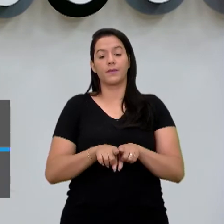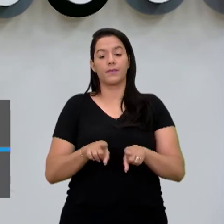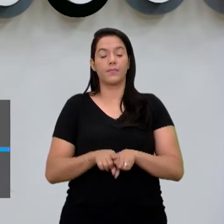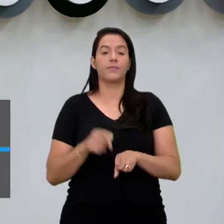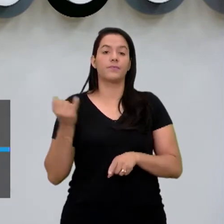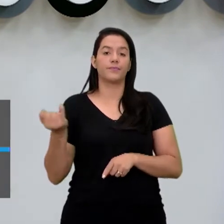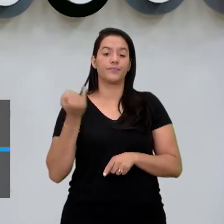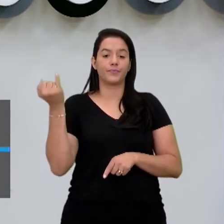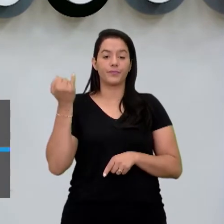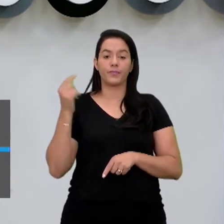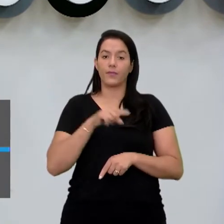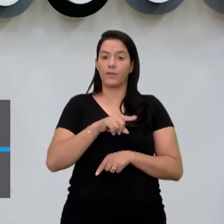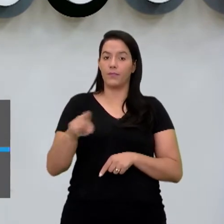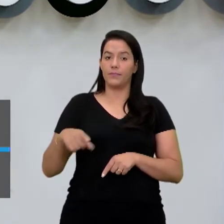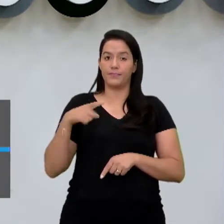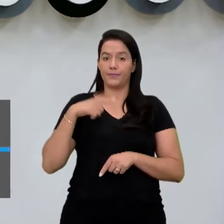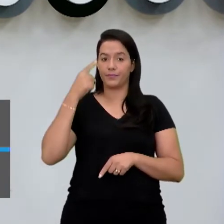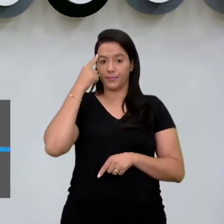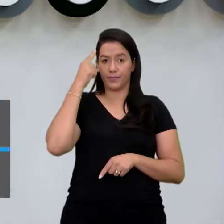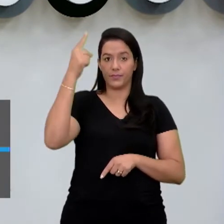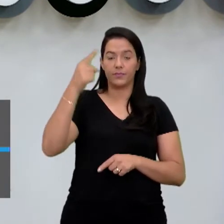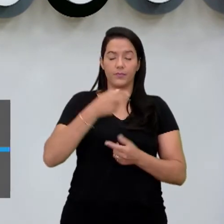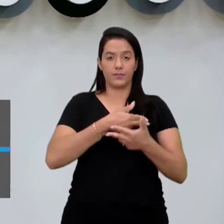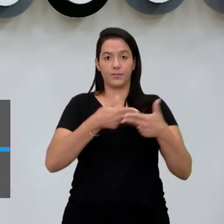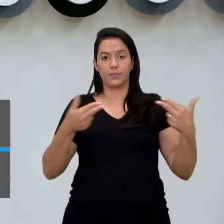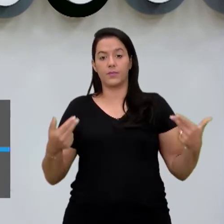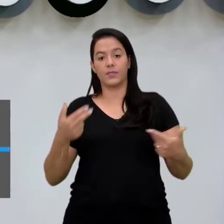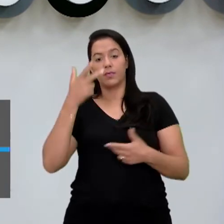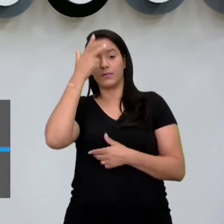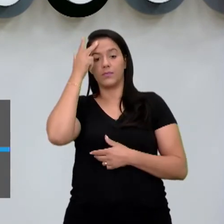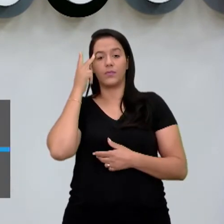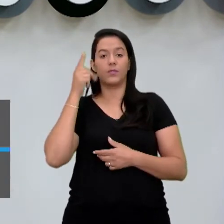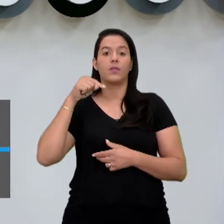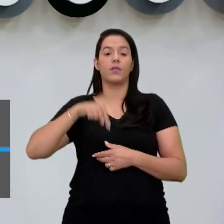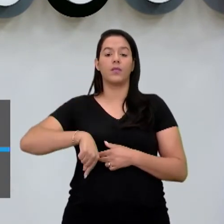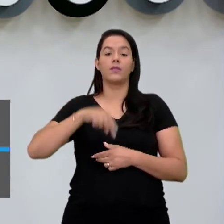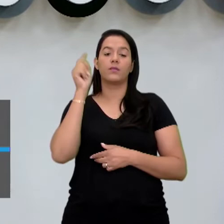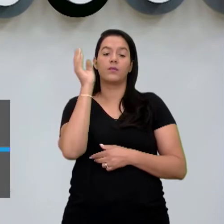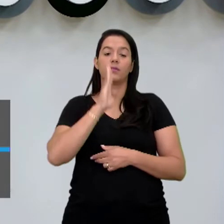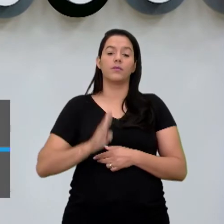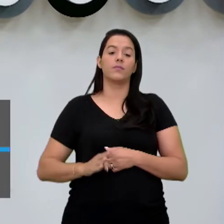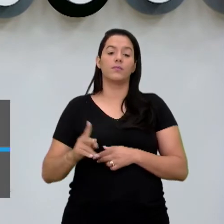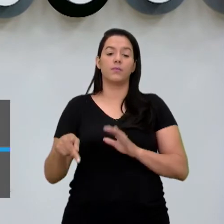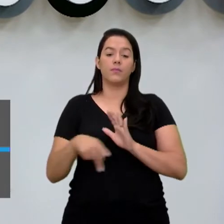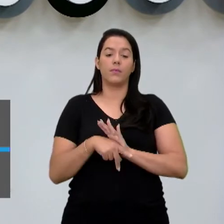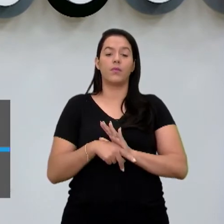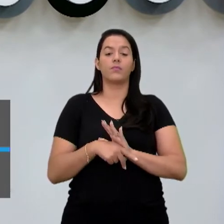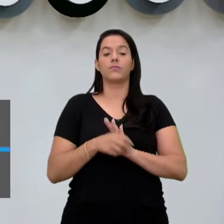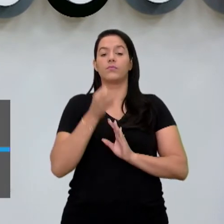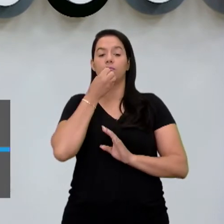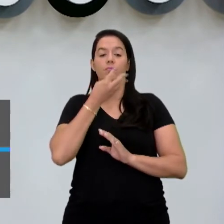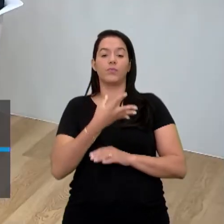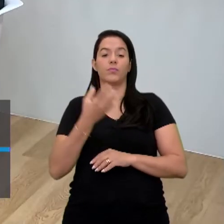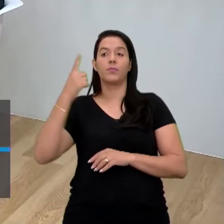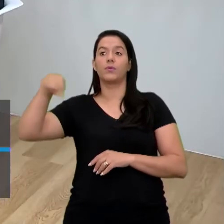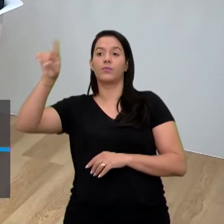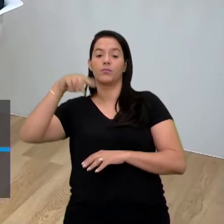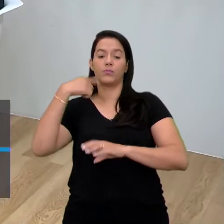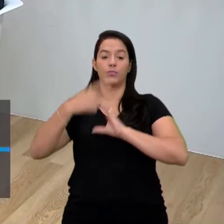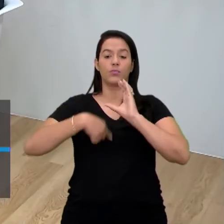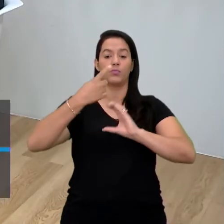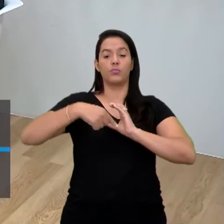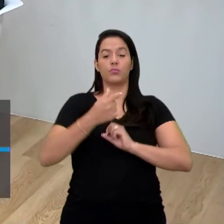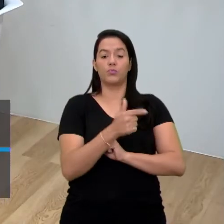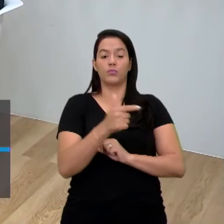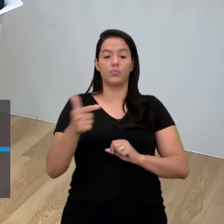assim, da mesma maneira que a gente tem estereótipo com essas pessoas, o estereótipo brasileiro não é um estereótipo bom. pelo mundo. Ah, não.